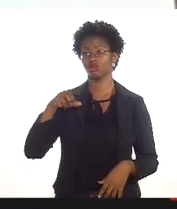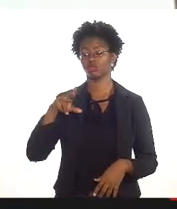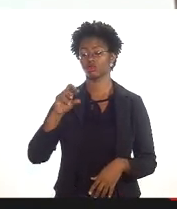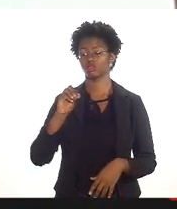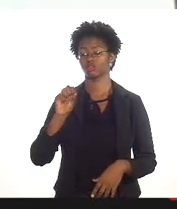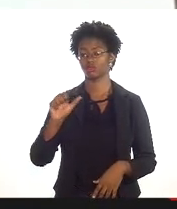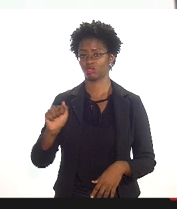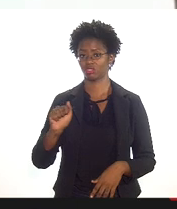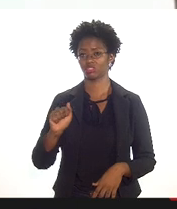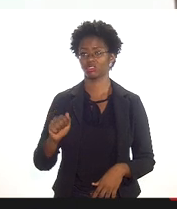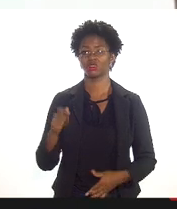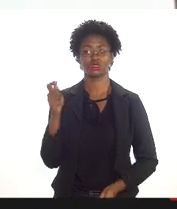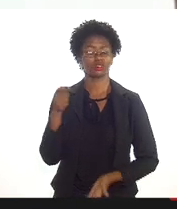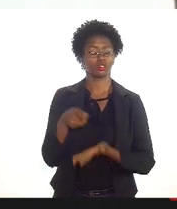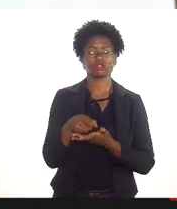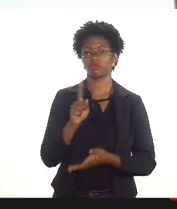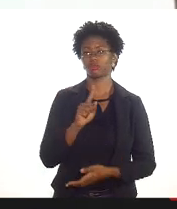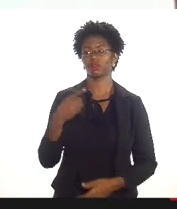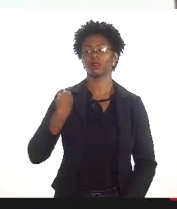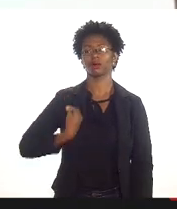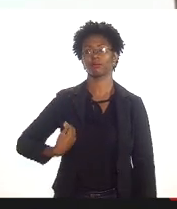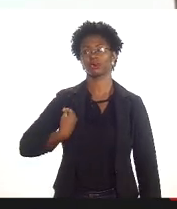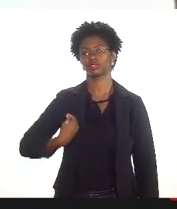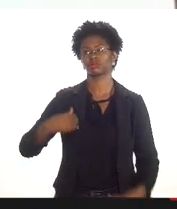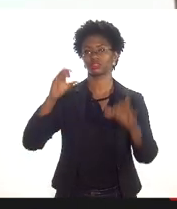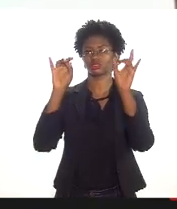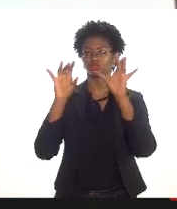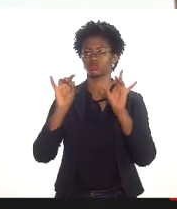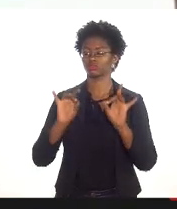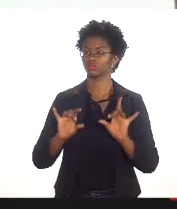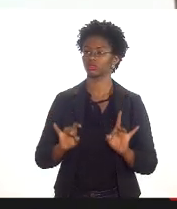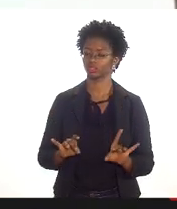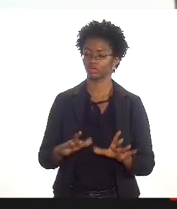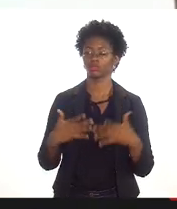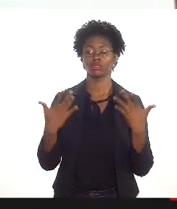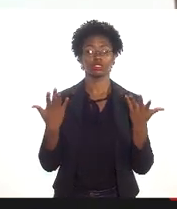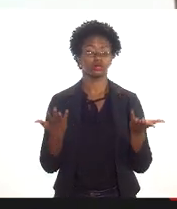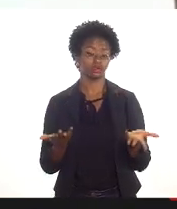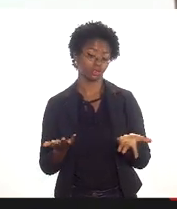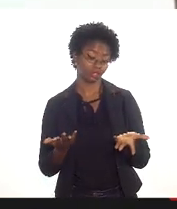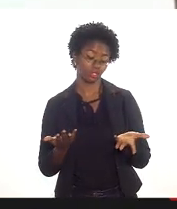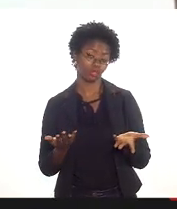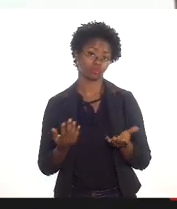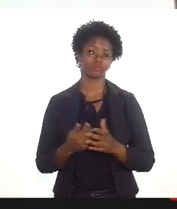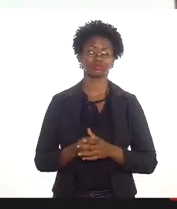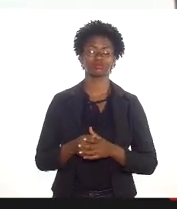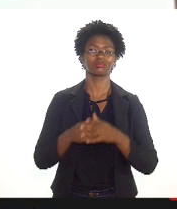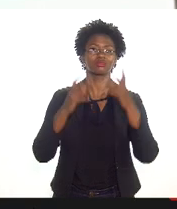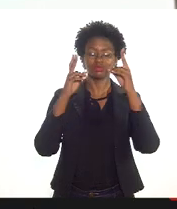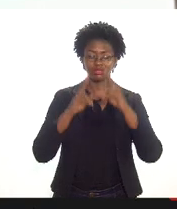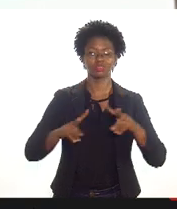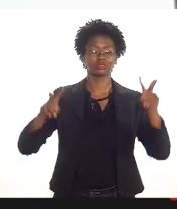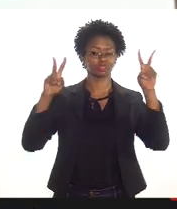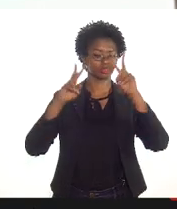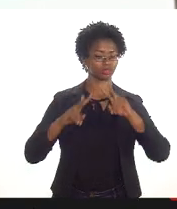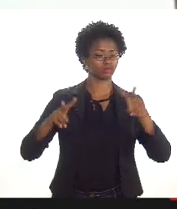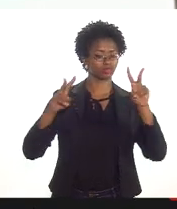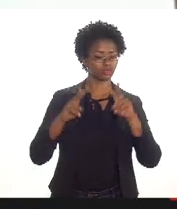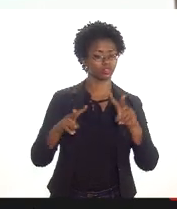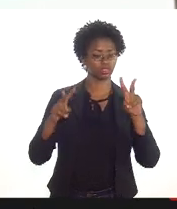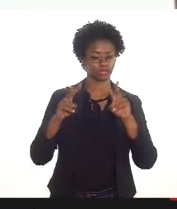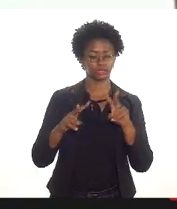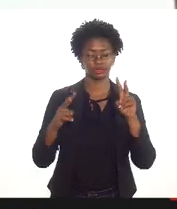pagam participações especiais. Então, numa visão assim,